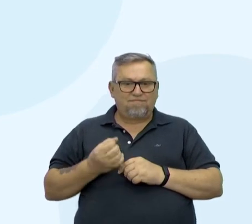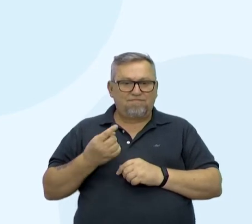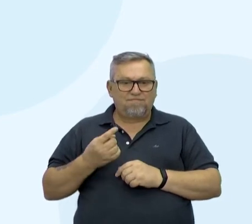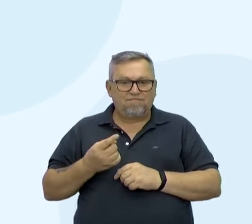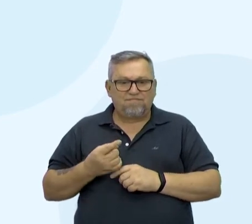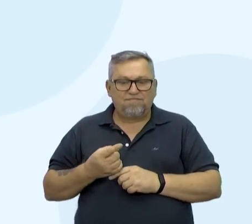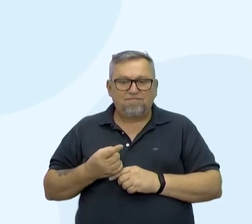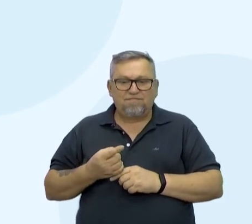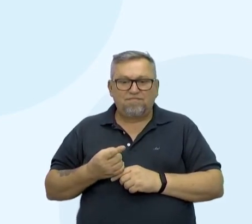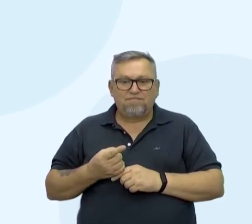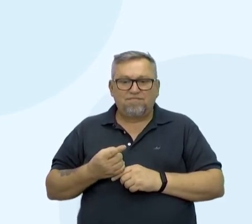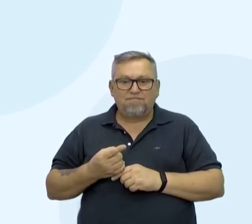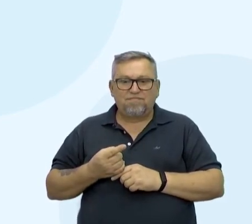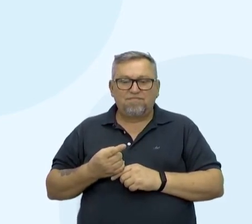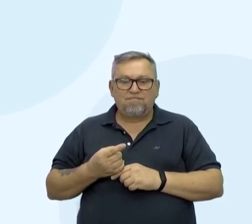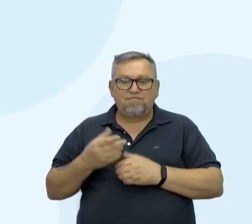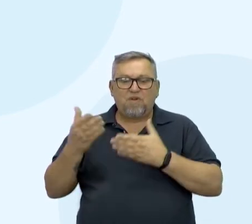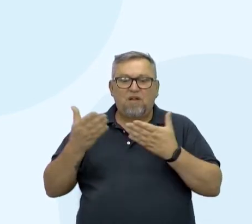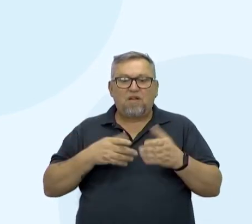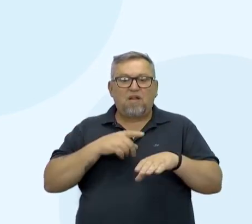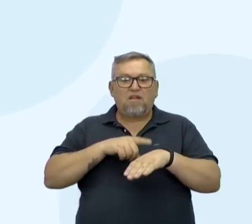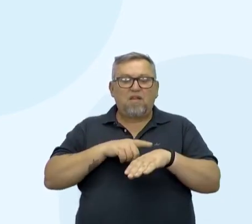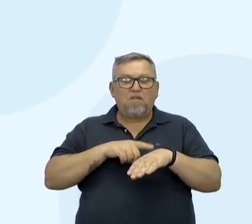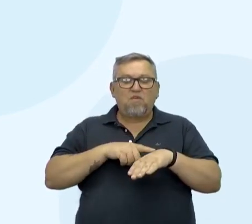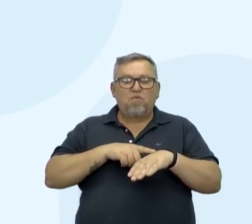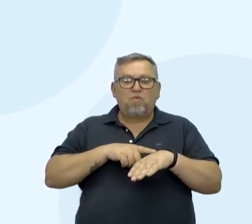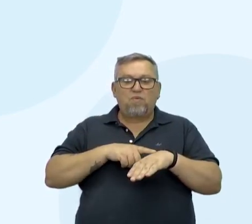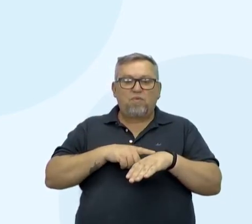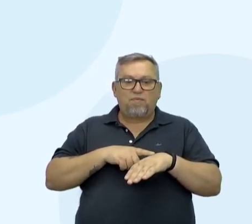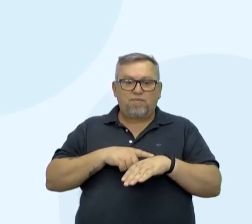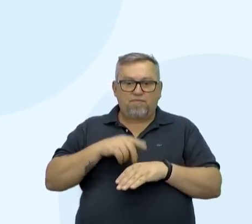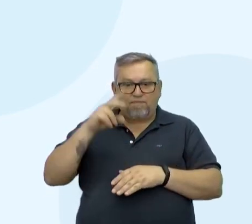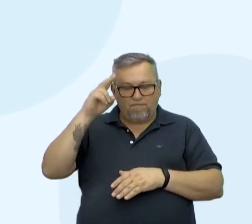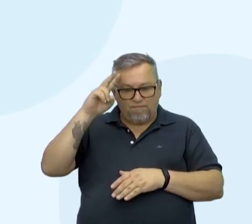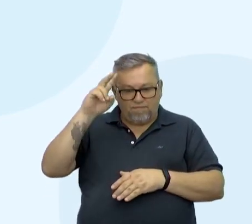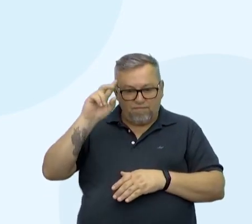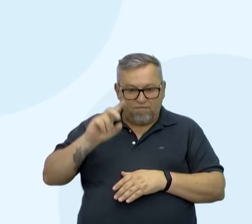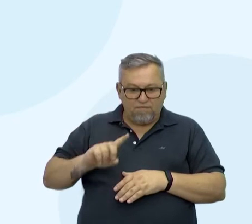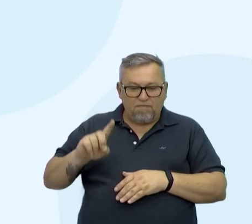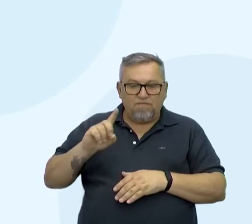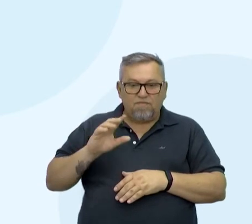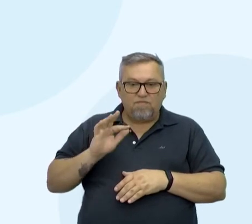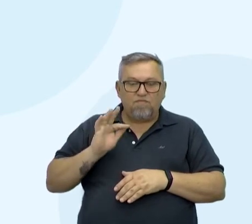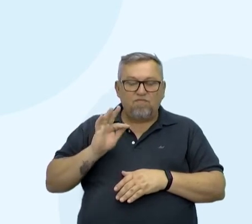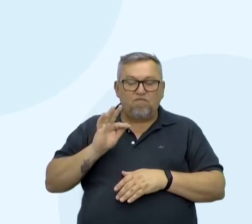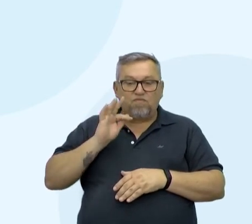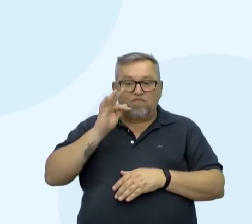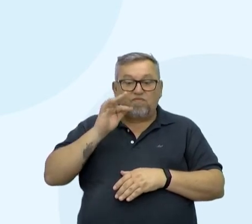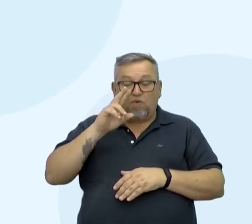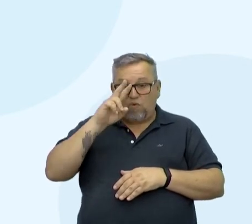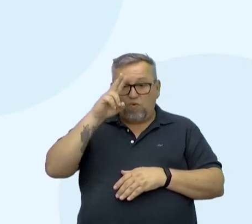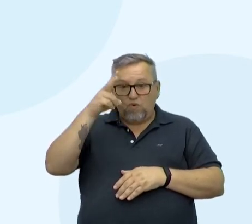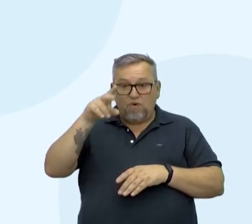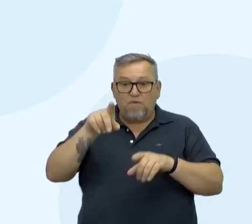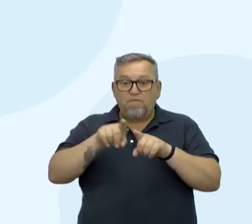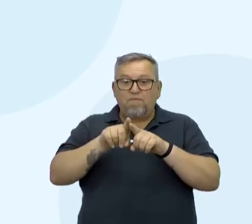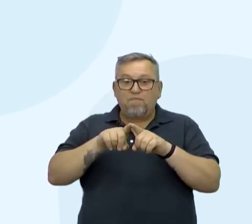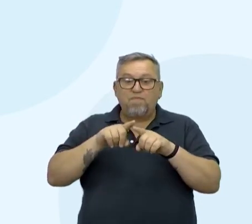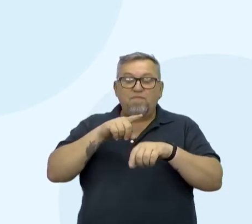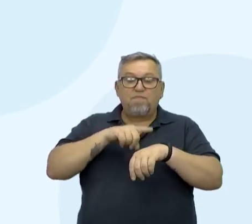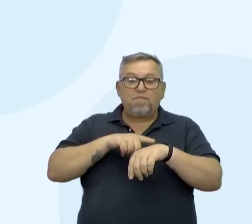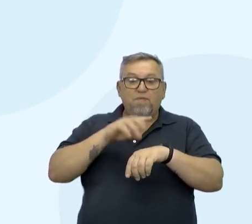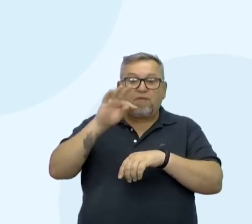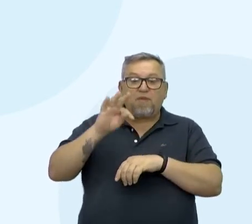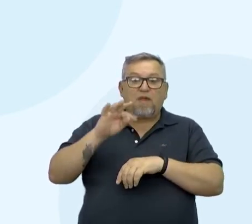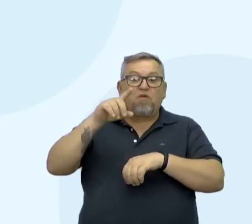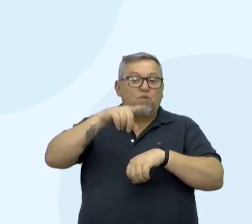de momento pelo tempo. Pessoal, vamos lembrar que força é dada também pela taxa de momento,